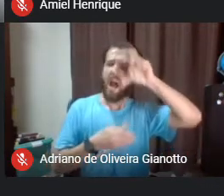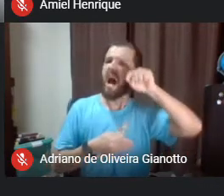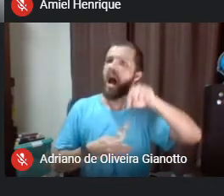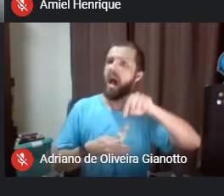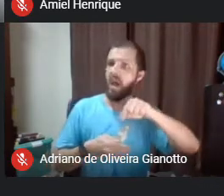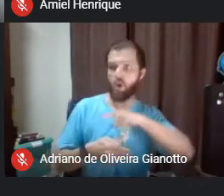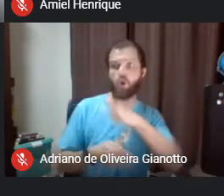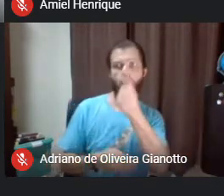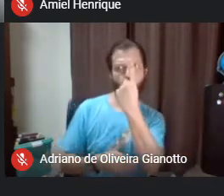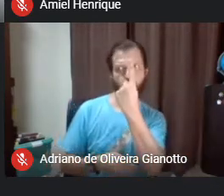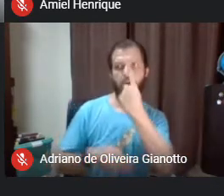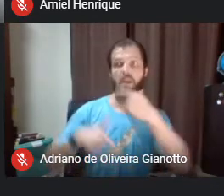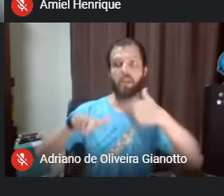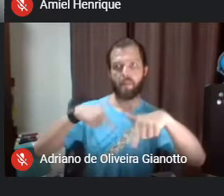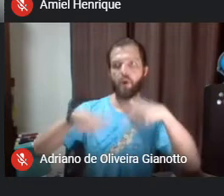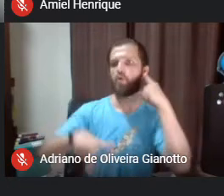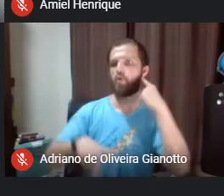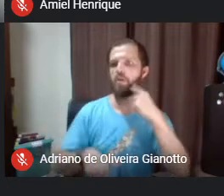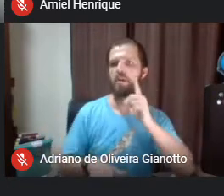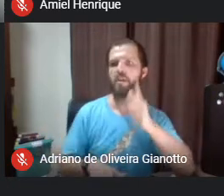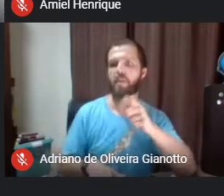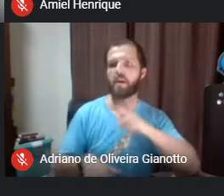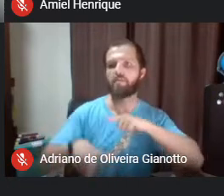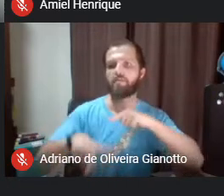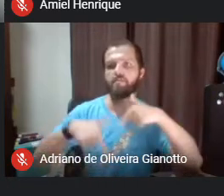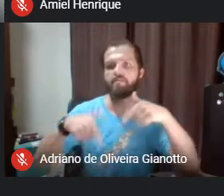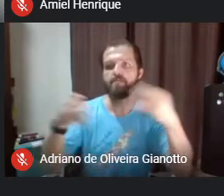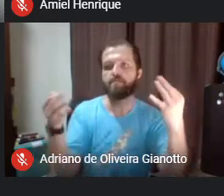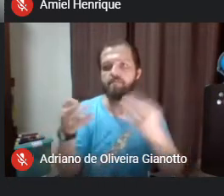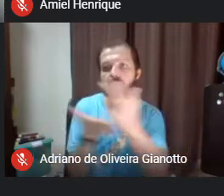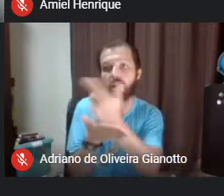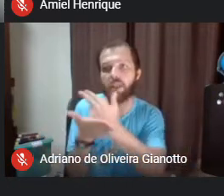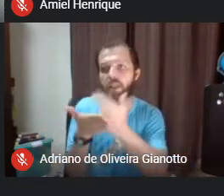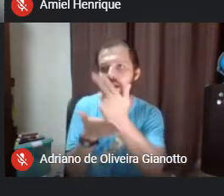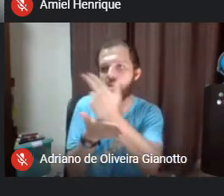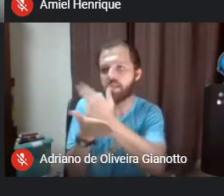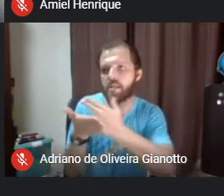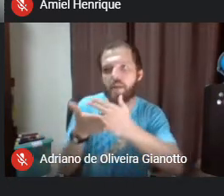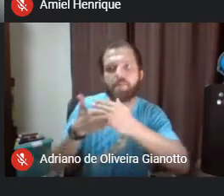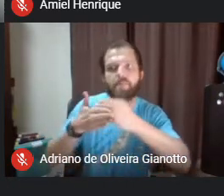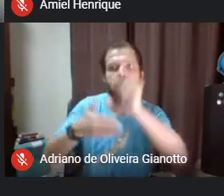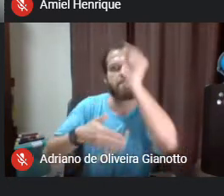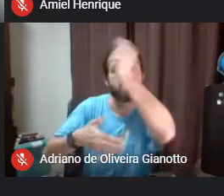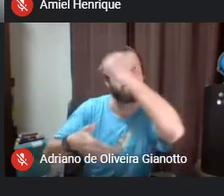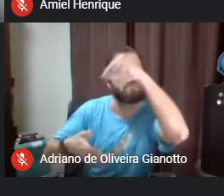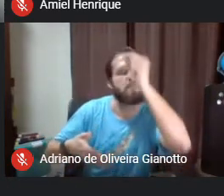criacionista. Depois passamos aí pela época do Egito, onde alguns surdos